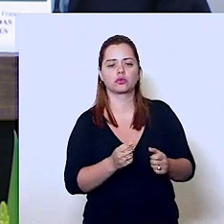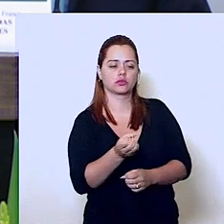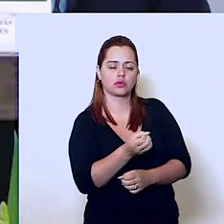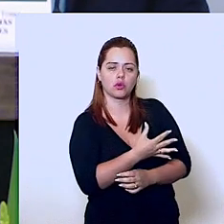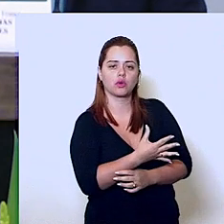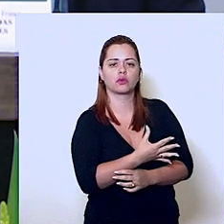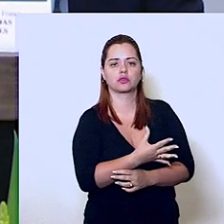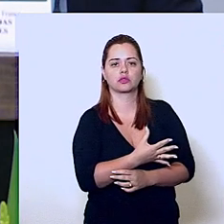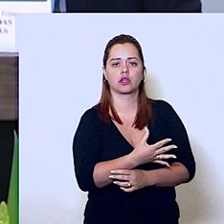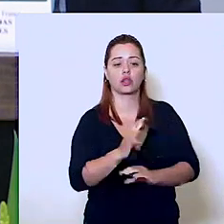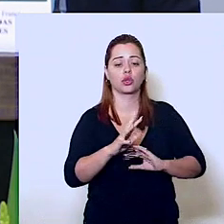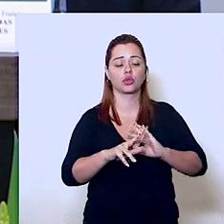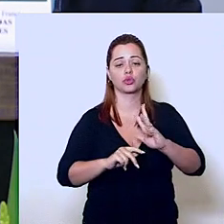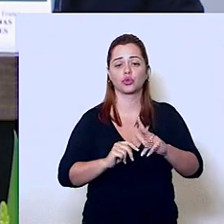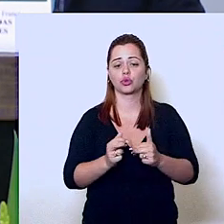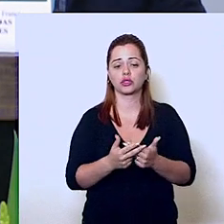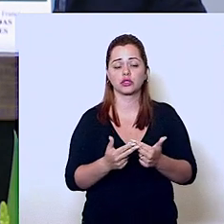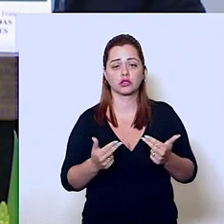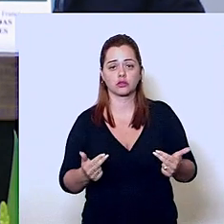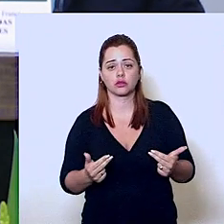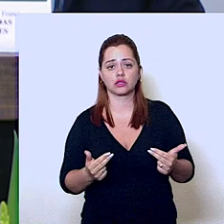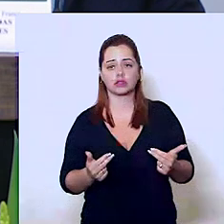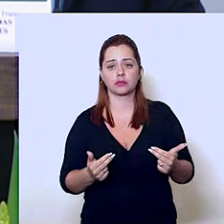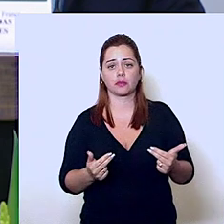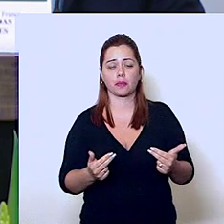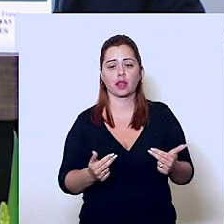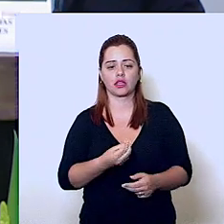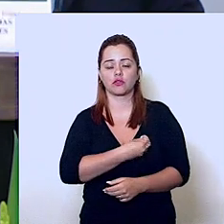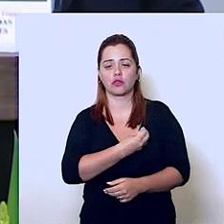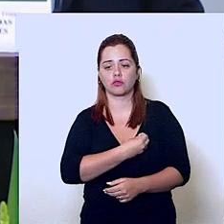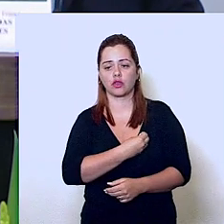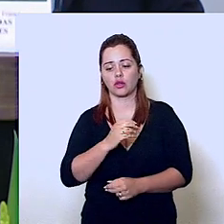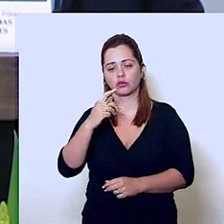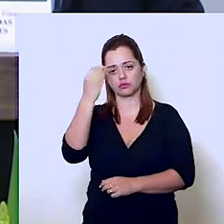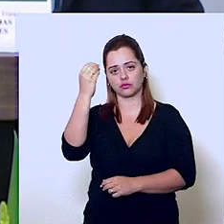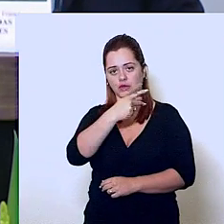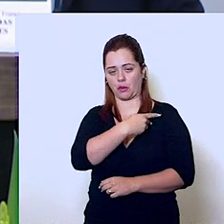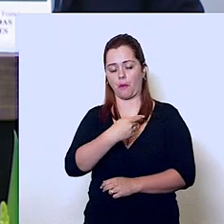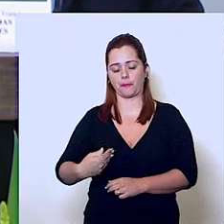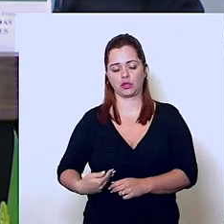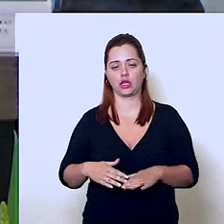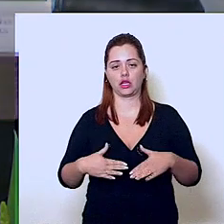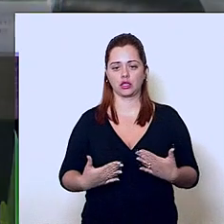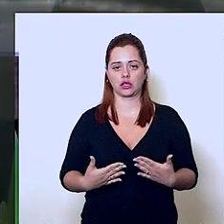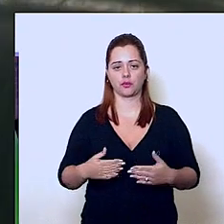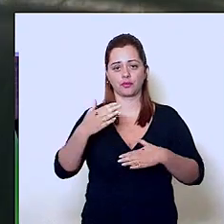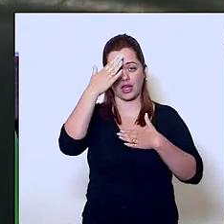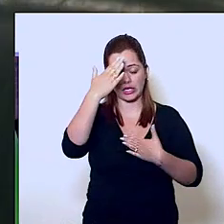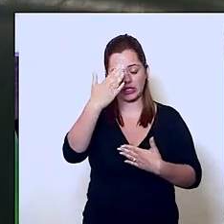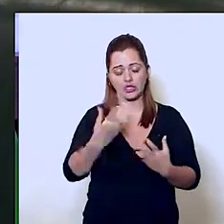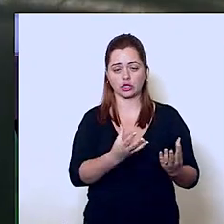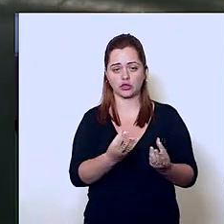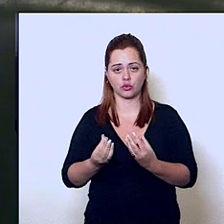dimensão, né, na existência de cada um na vida pública. Então, eu agradeço muito pelo privilégio de ter tido a oportunidade